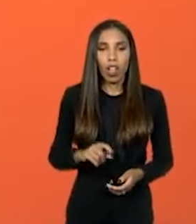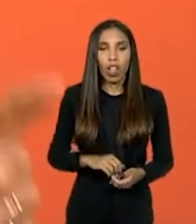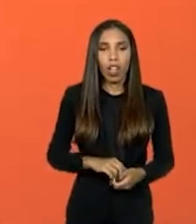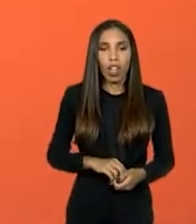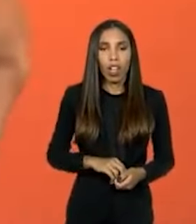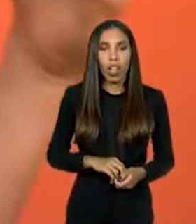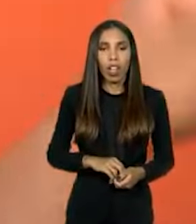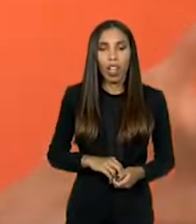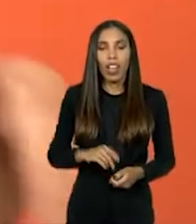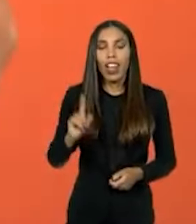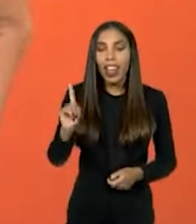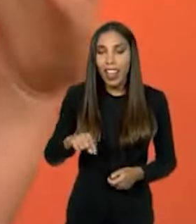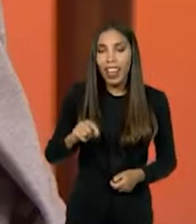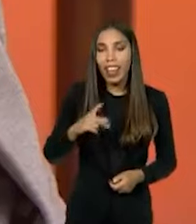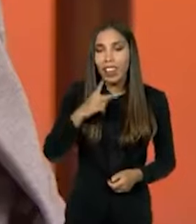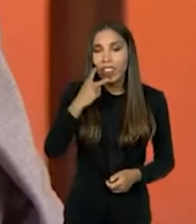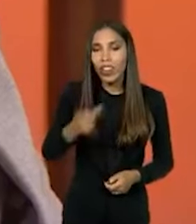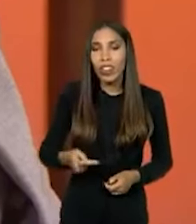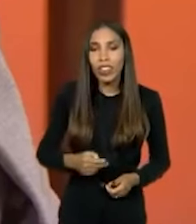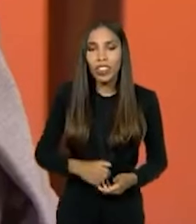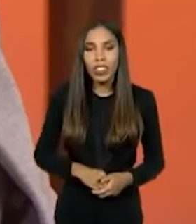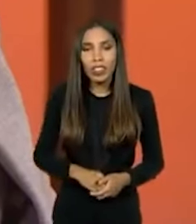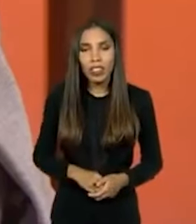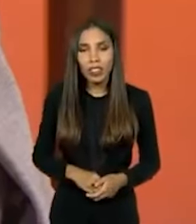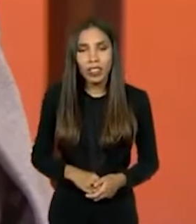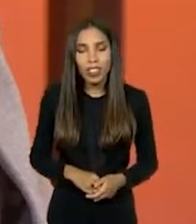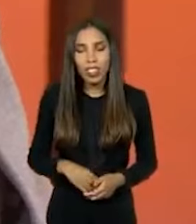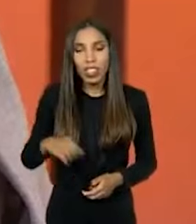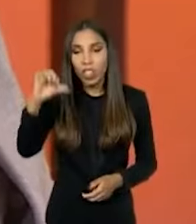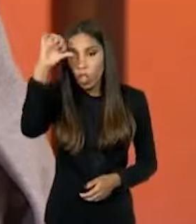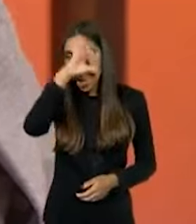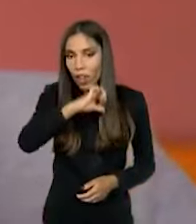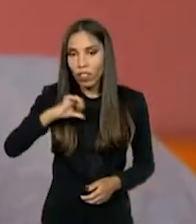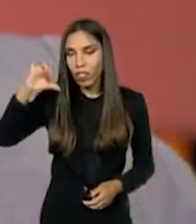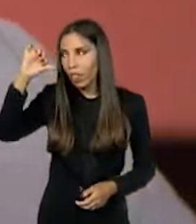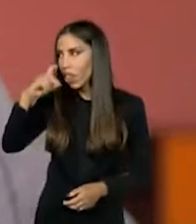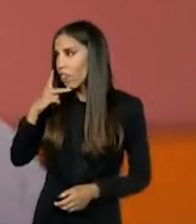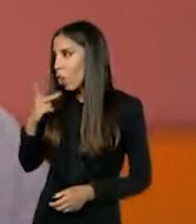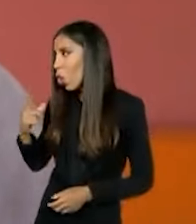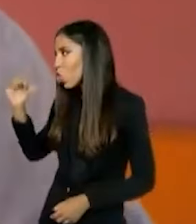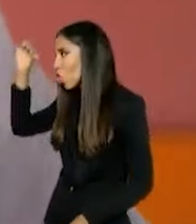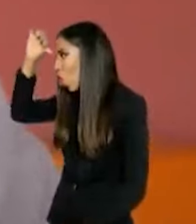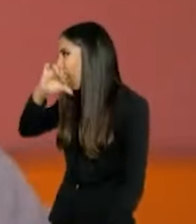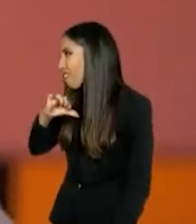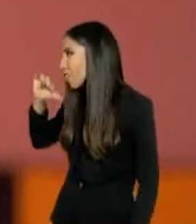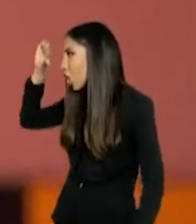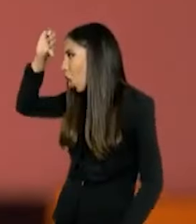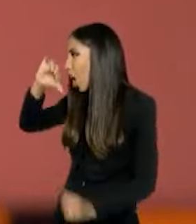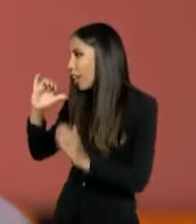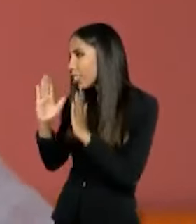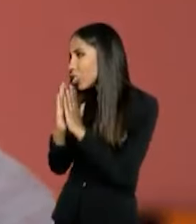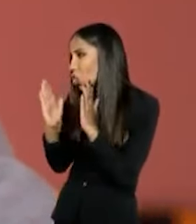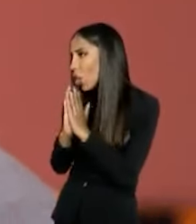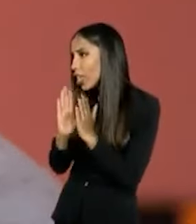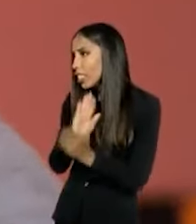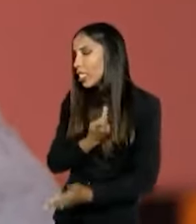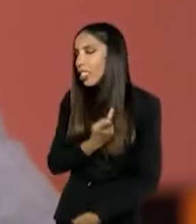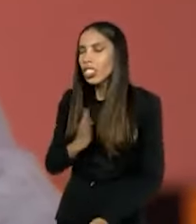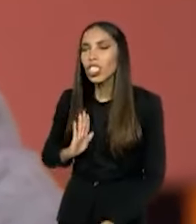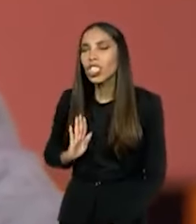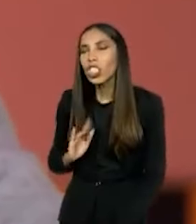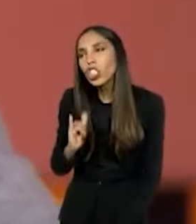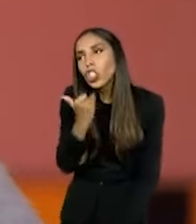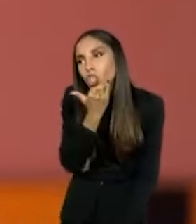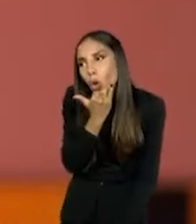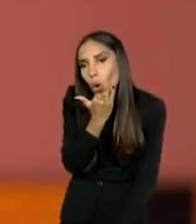em é e ele falou ouvi isso por 9 horas 9 horas desculpa fez bem desculpa não era